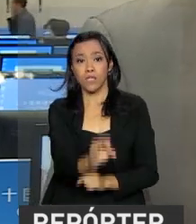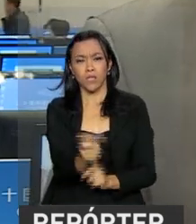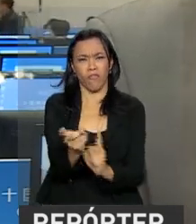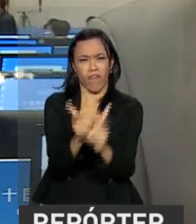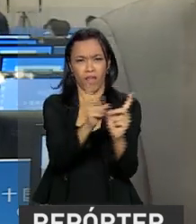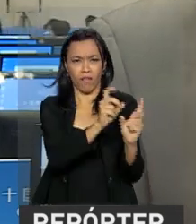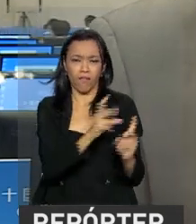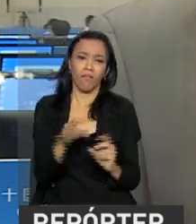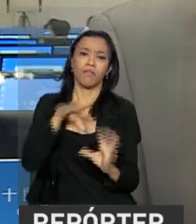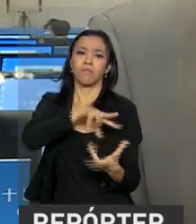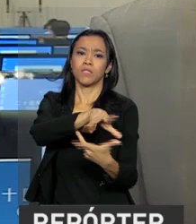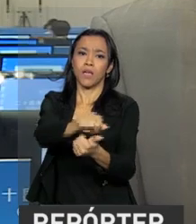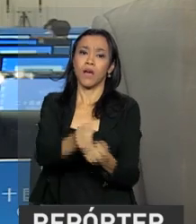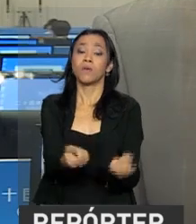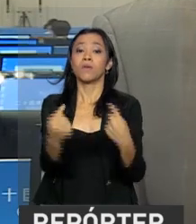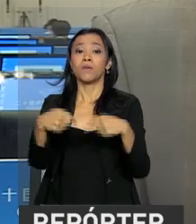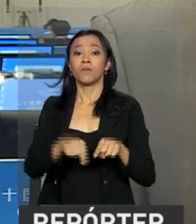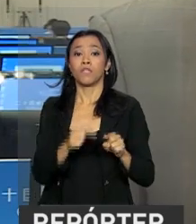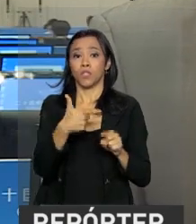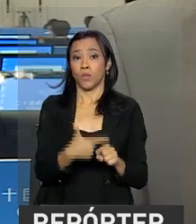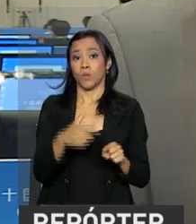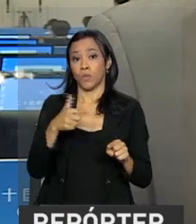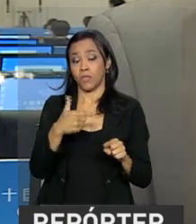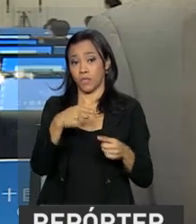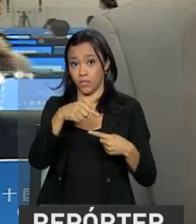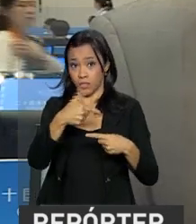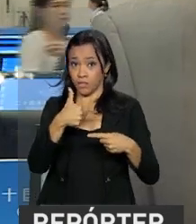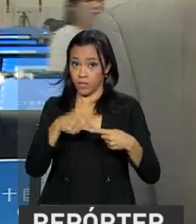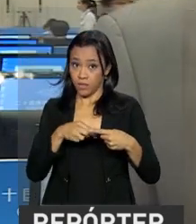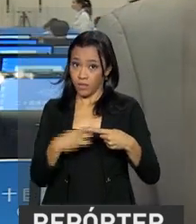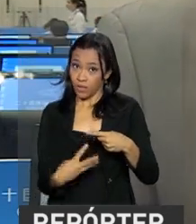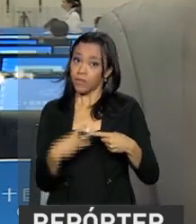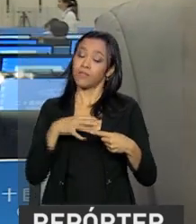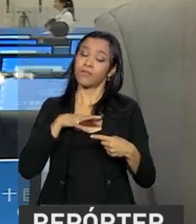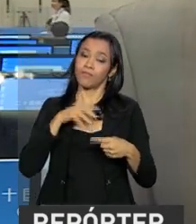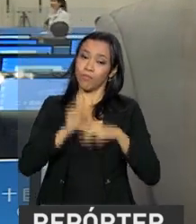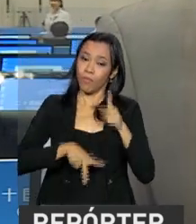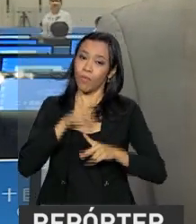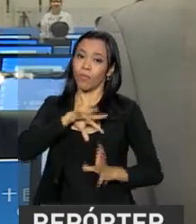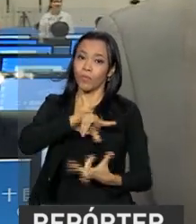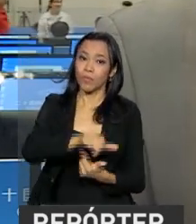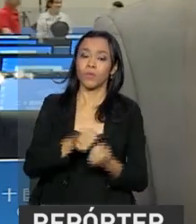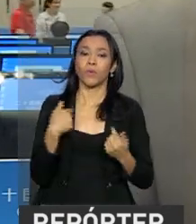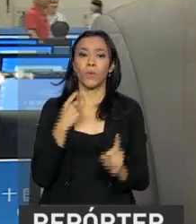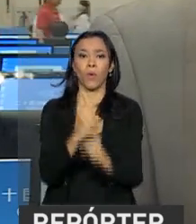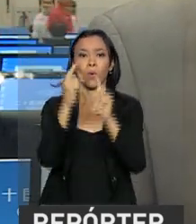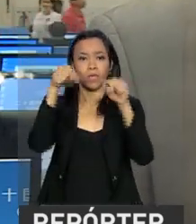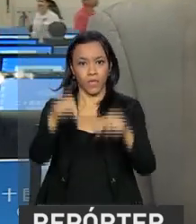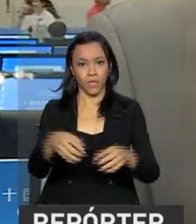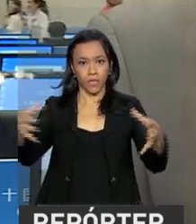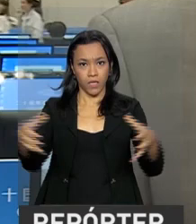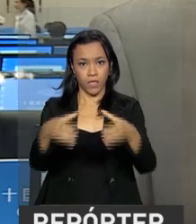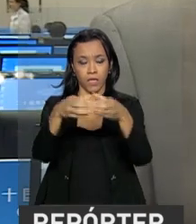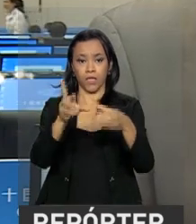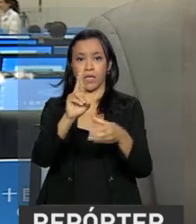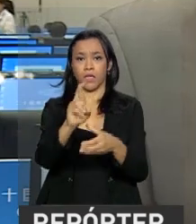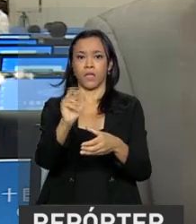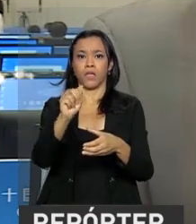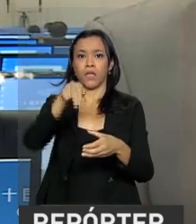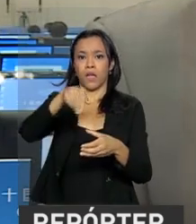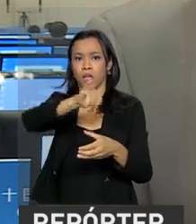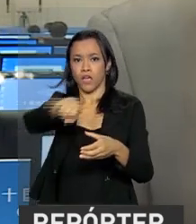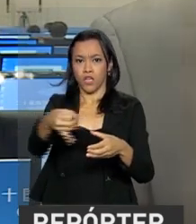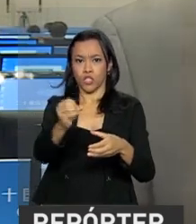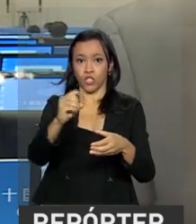comércio internacional e 233 da população do planeta o encontro aqui em ranju na China começa no